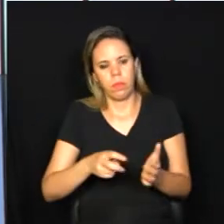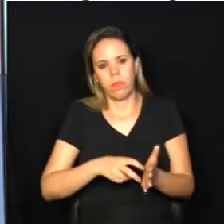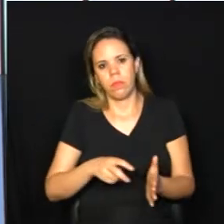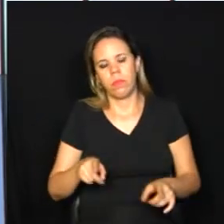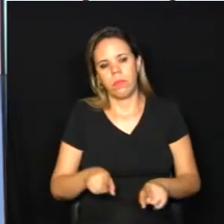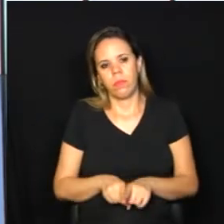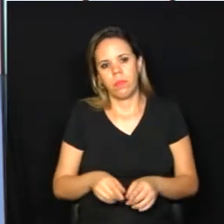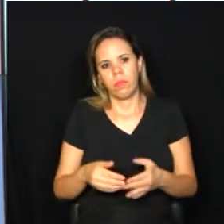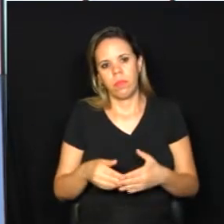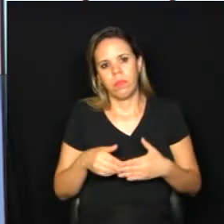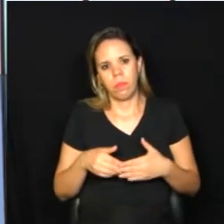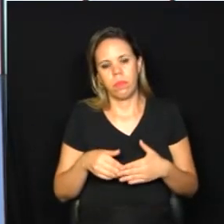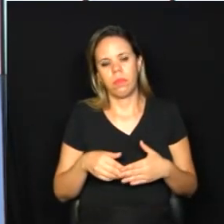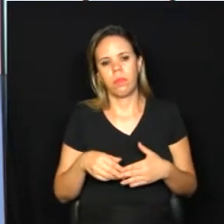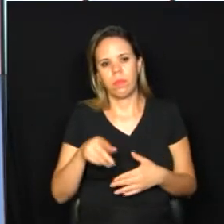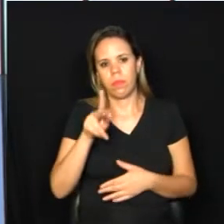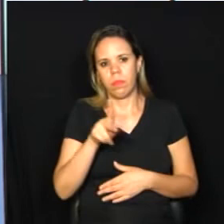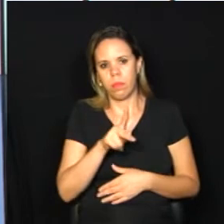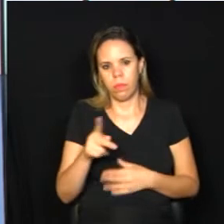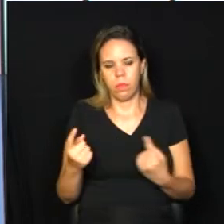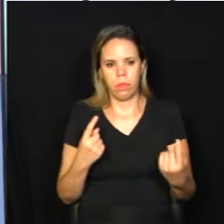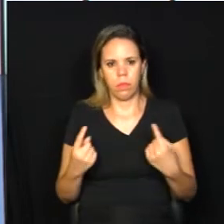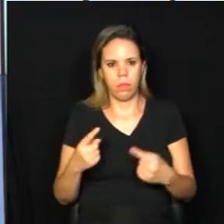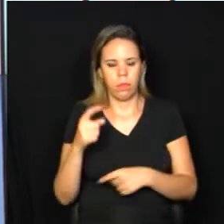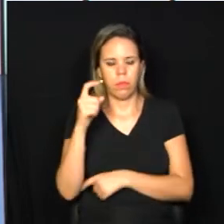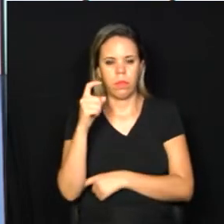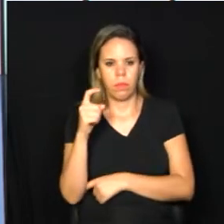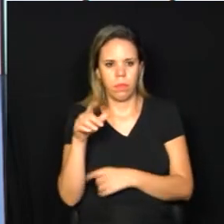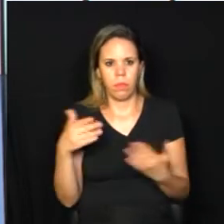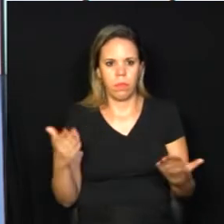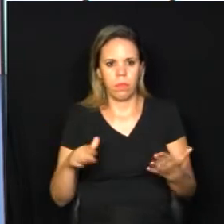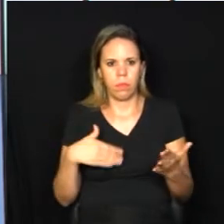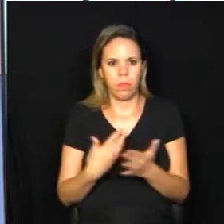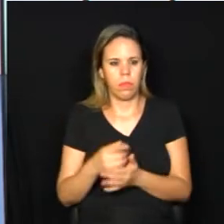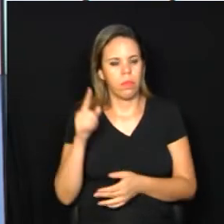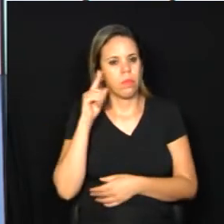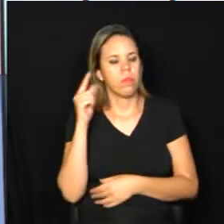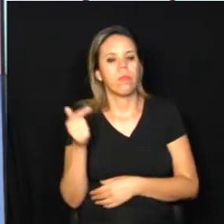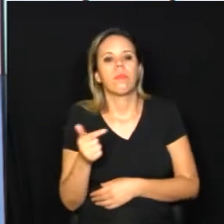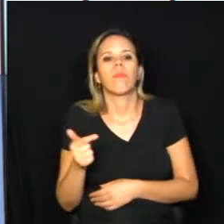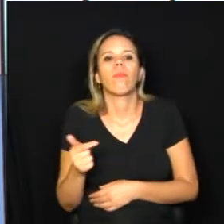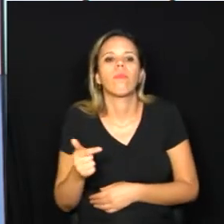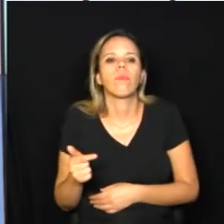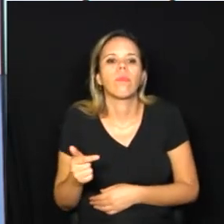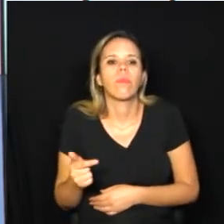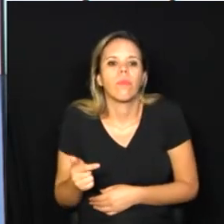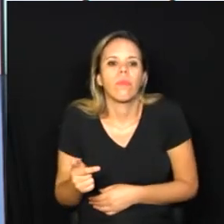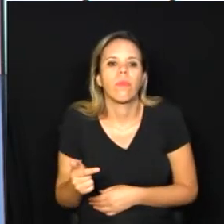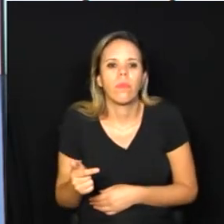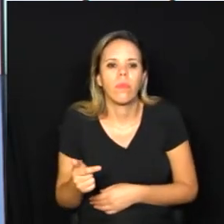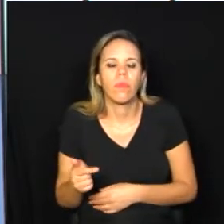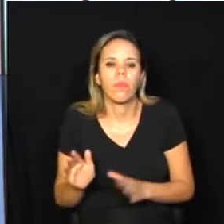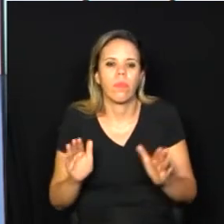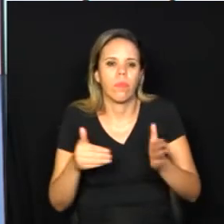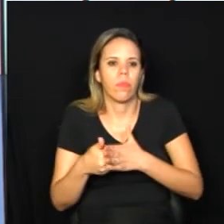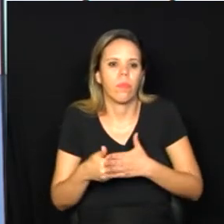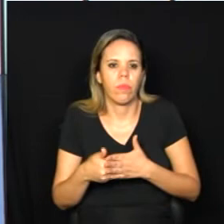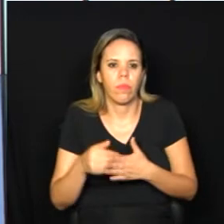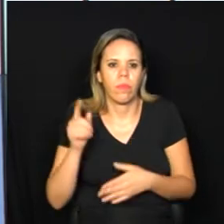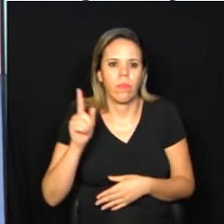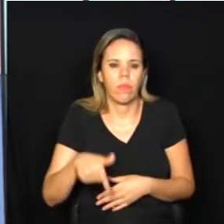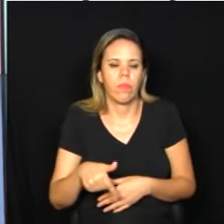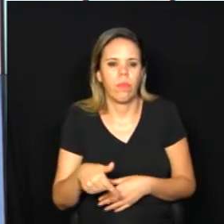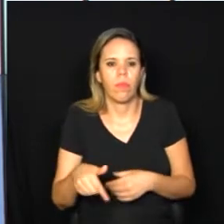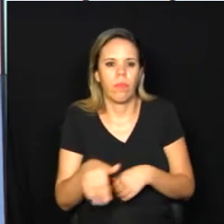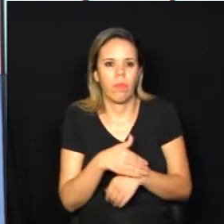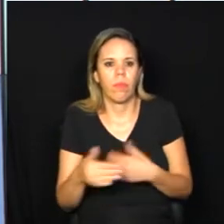Portanto, ali Padre Vieira, no Cambuí, vai de hoje até o dia 22. E o fechamento é entre